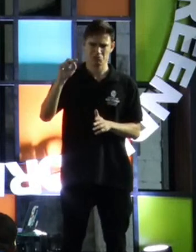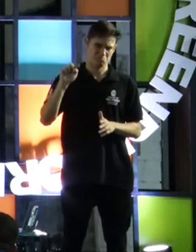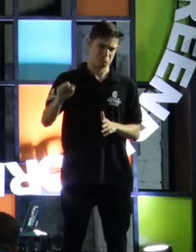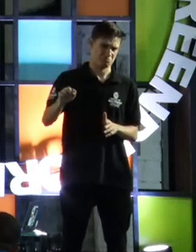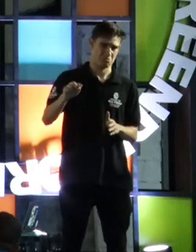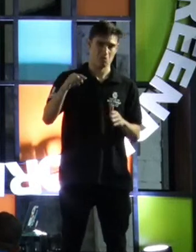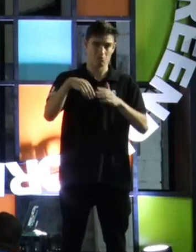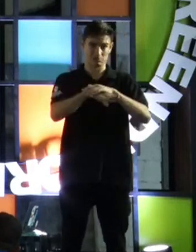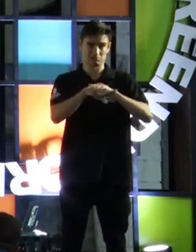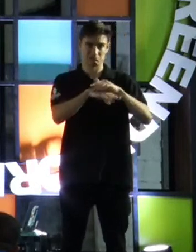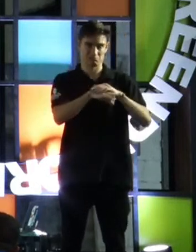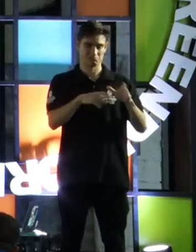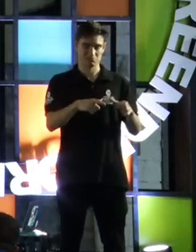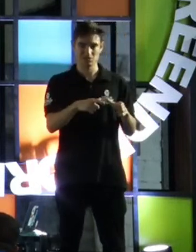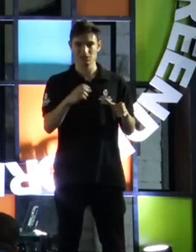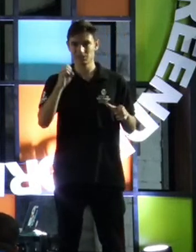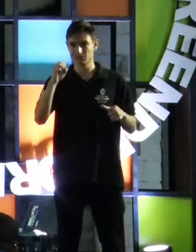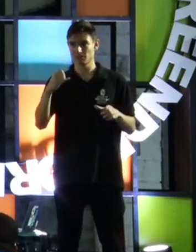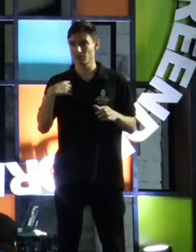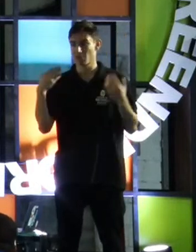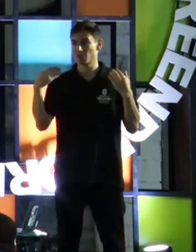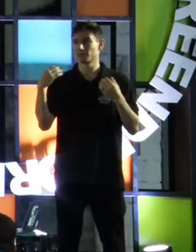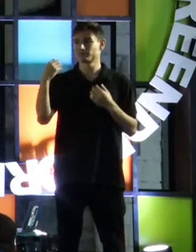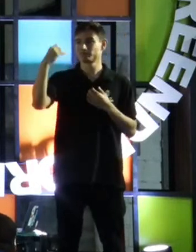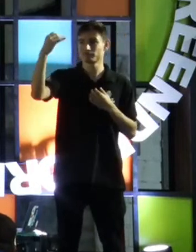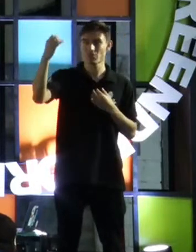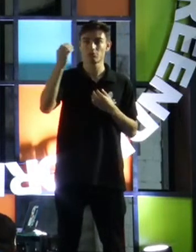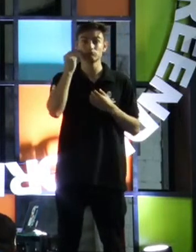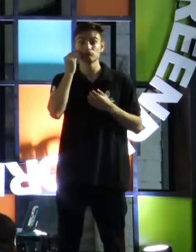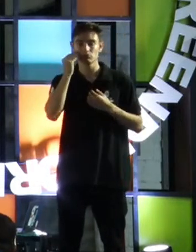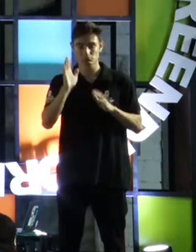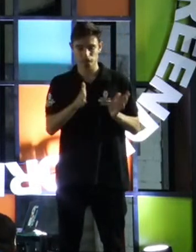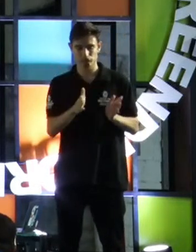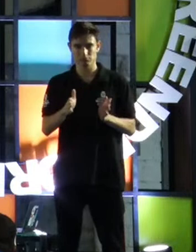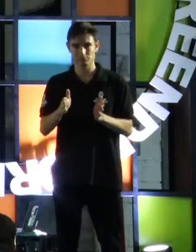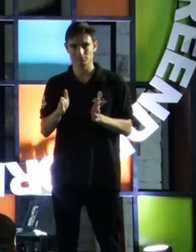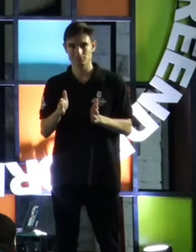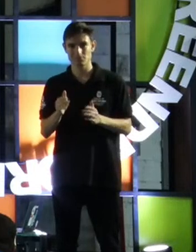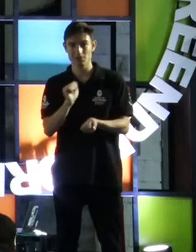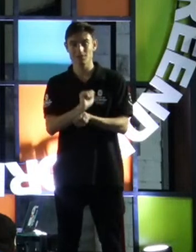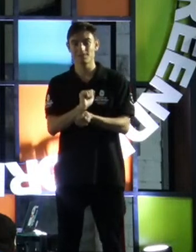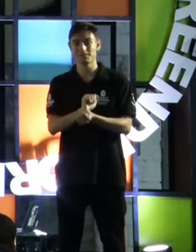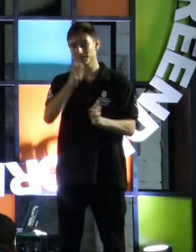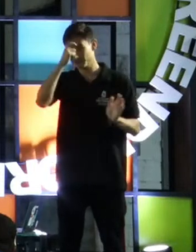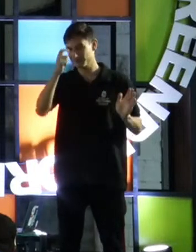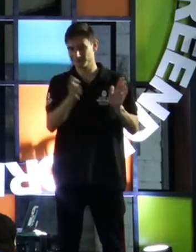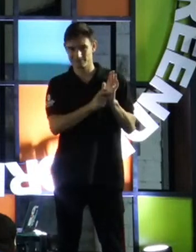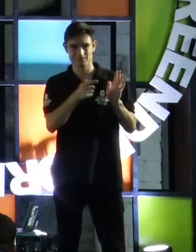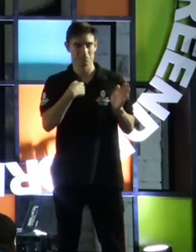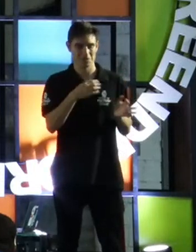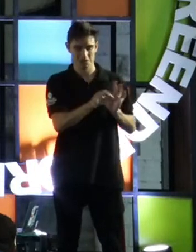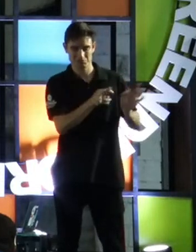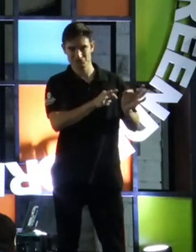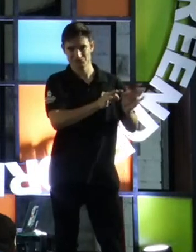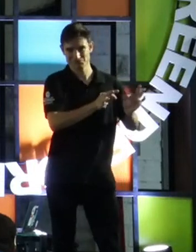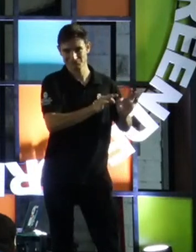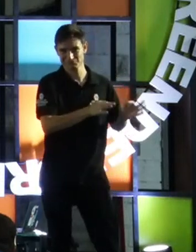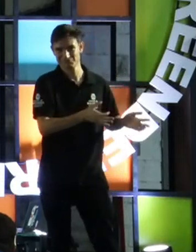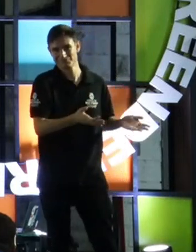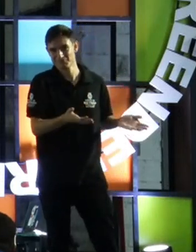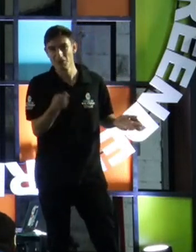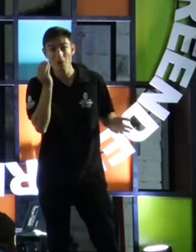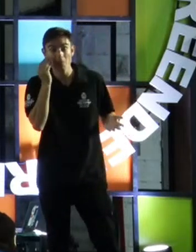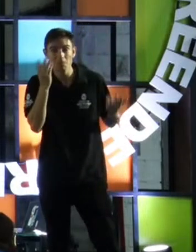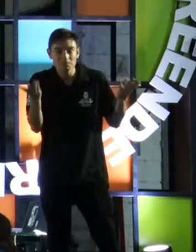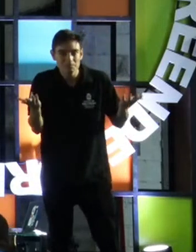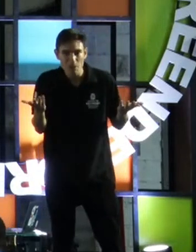vídeos no meu HD. Toda vez que eu tiro férias, eu digo que eu vou organizar. Eu estou esperando um AI chegar para resolver tudinho, para ver se me